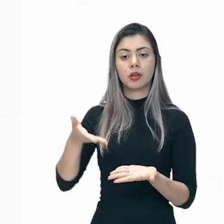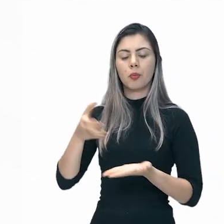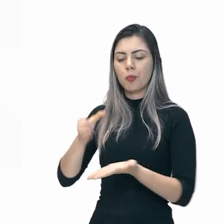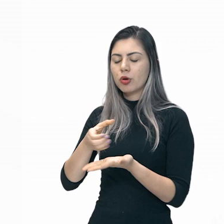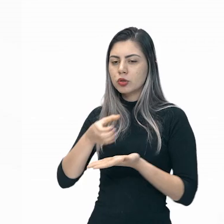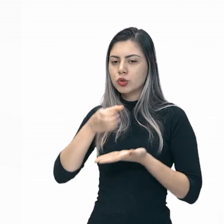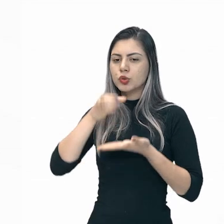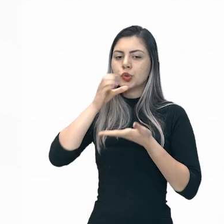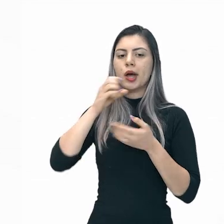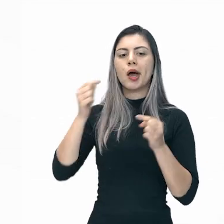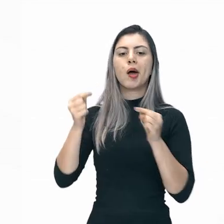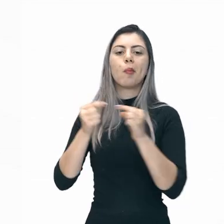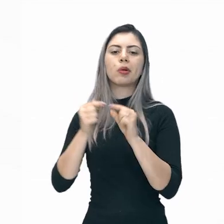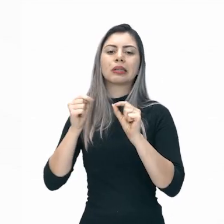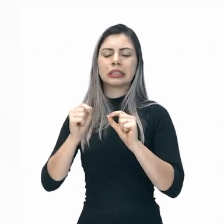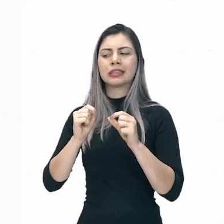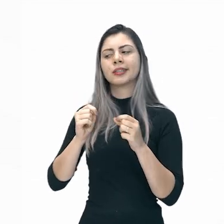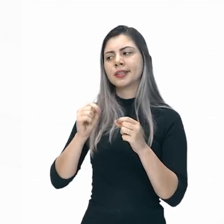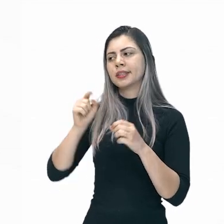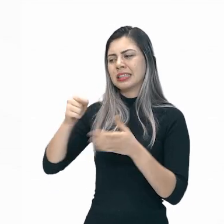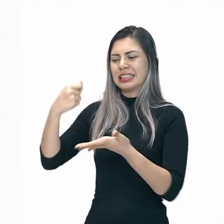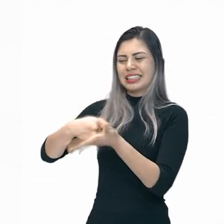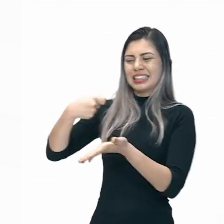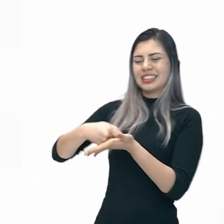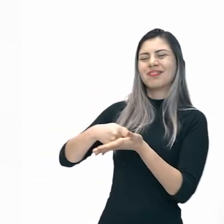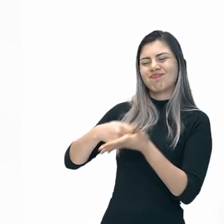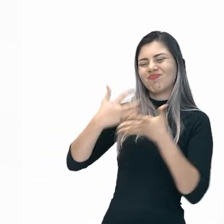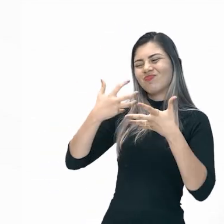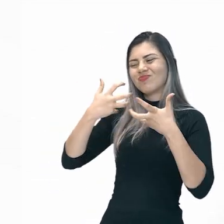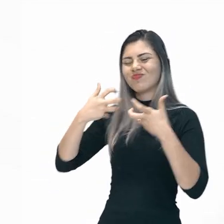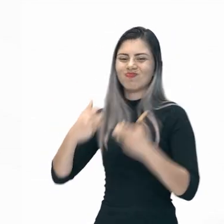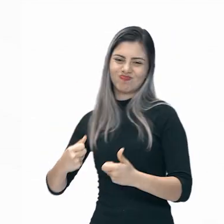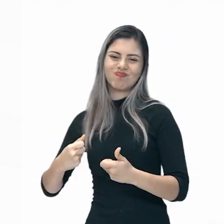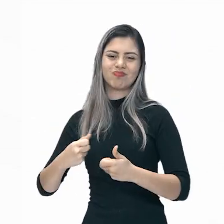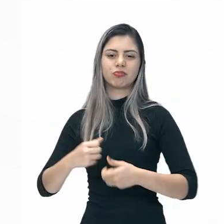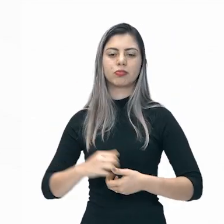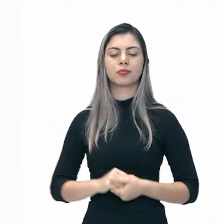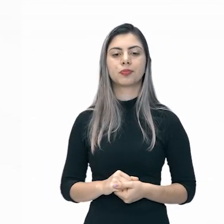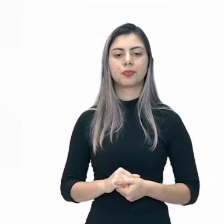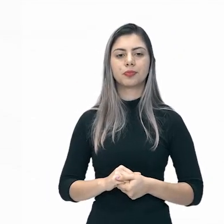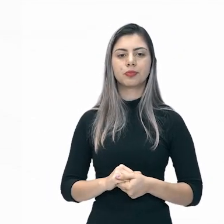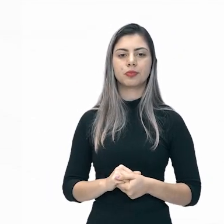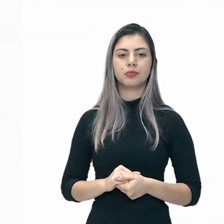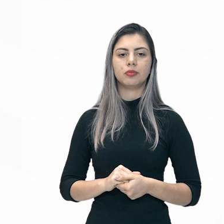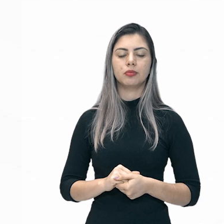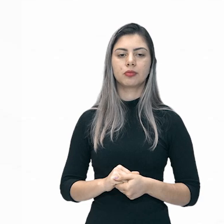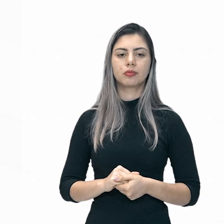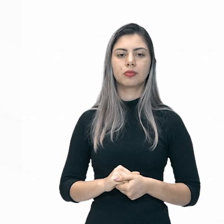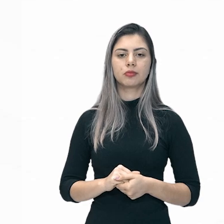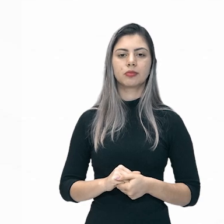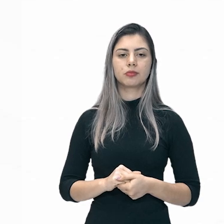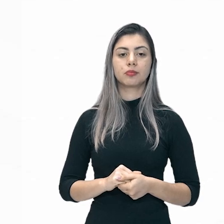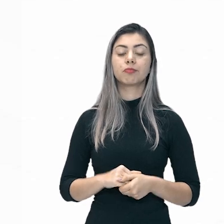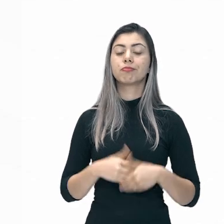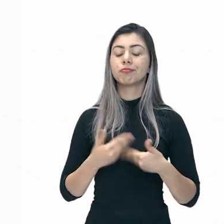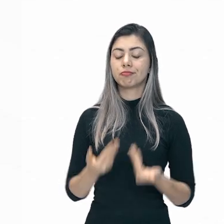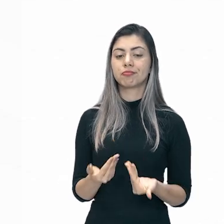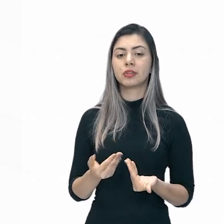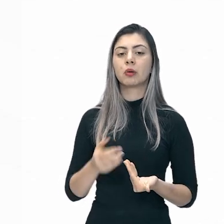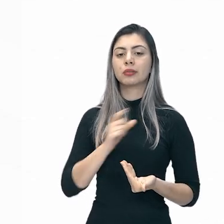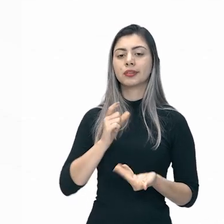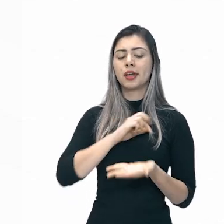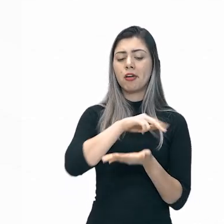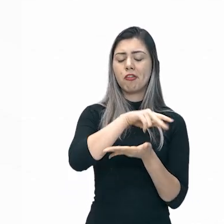a aceitação forçada das diversidades impostas pelo regime. Continuando, existem